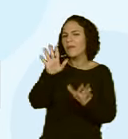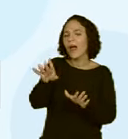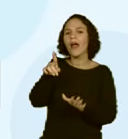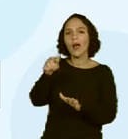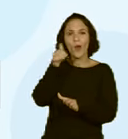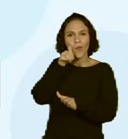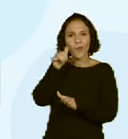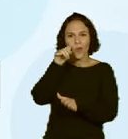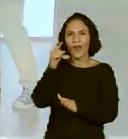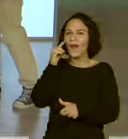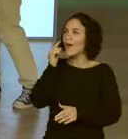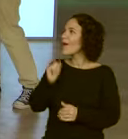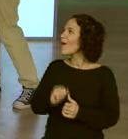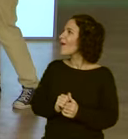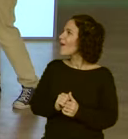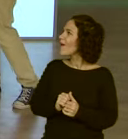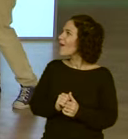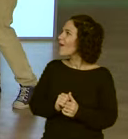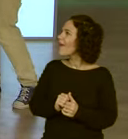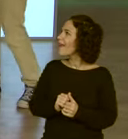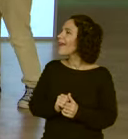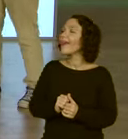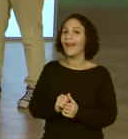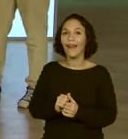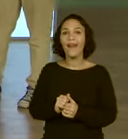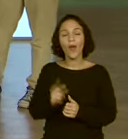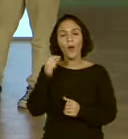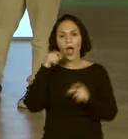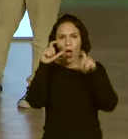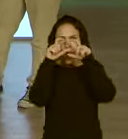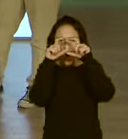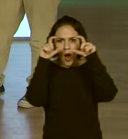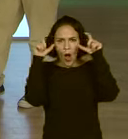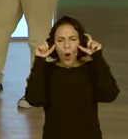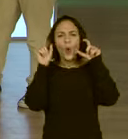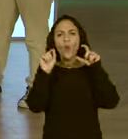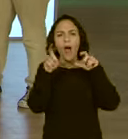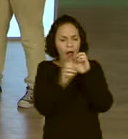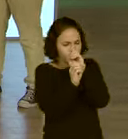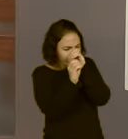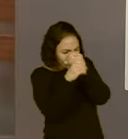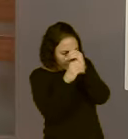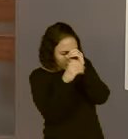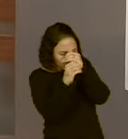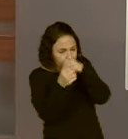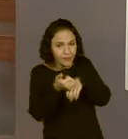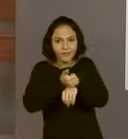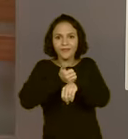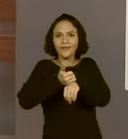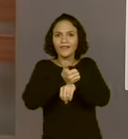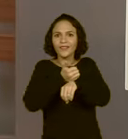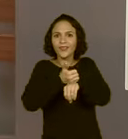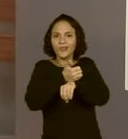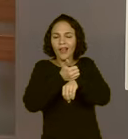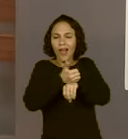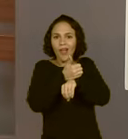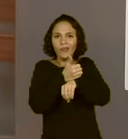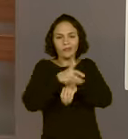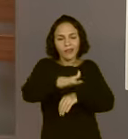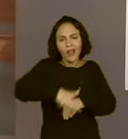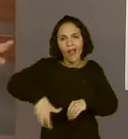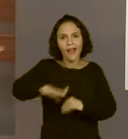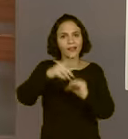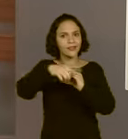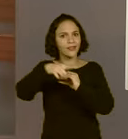nossa modelo, ela está aí com um óculos de cientista, provavelmente sonhando aí em realizar